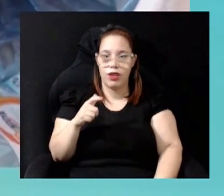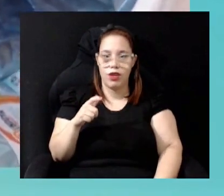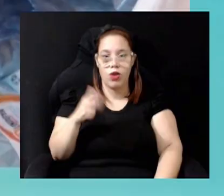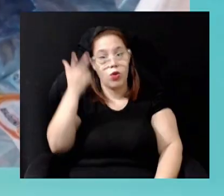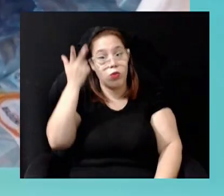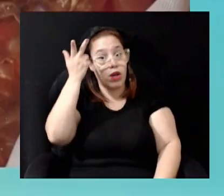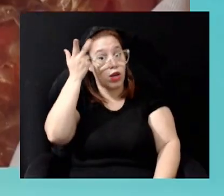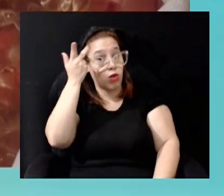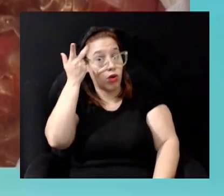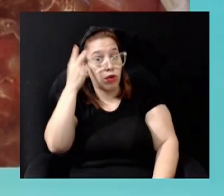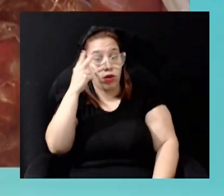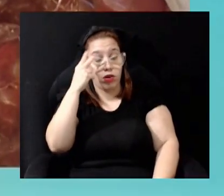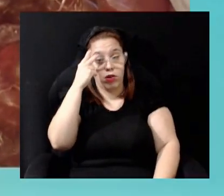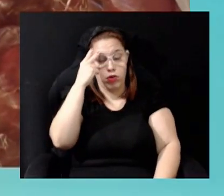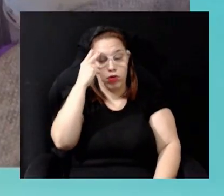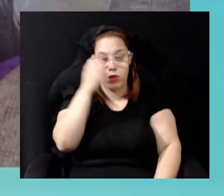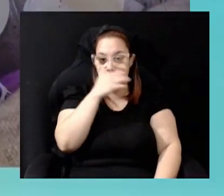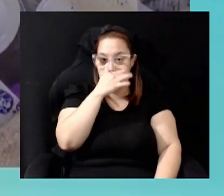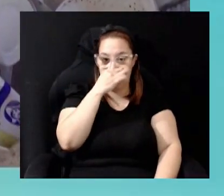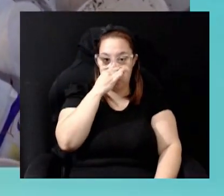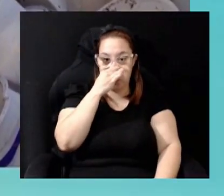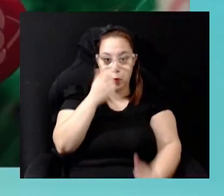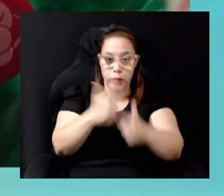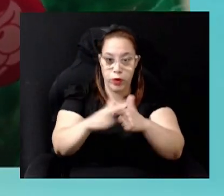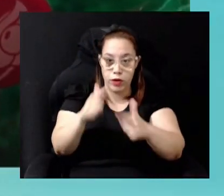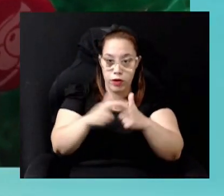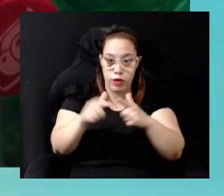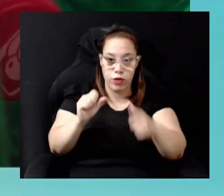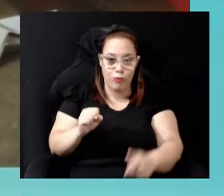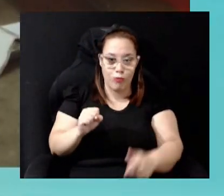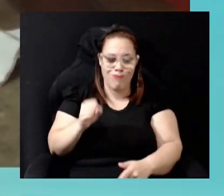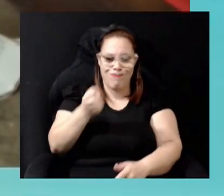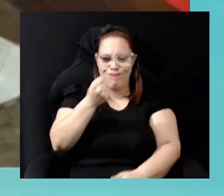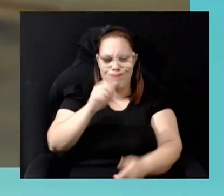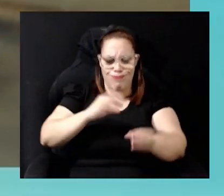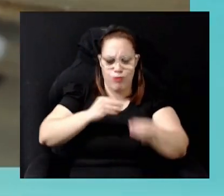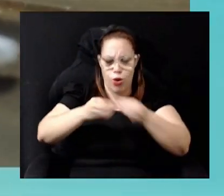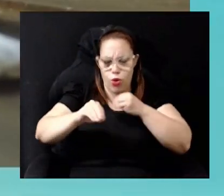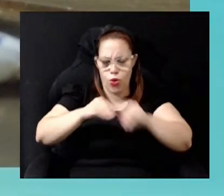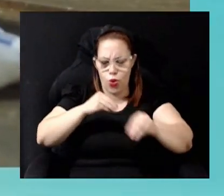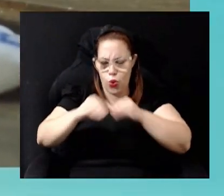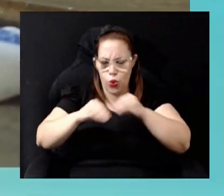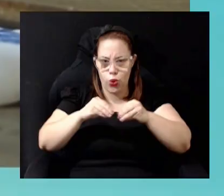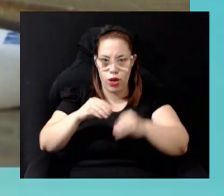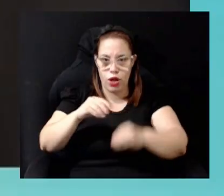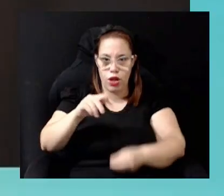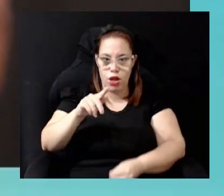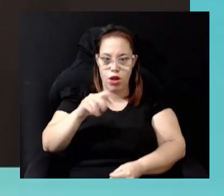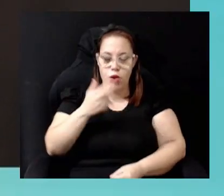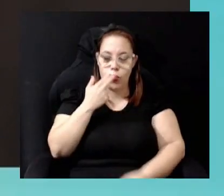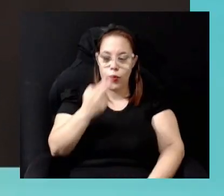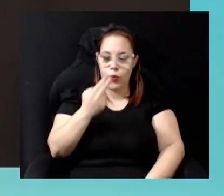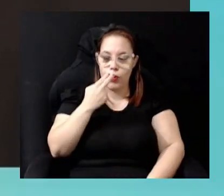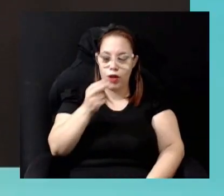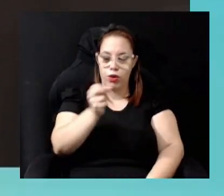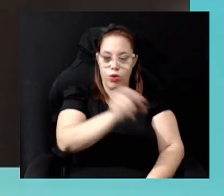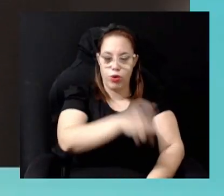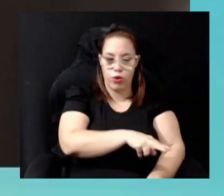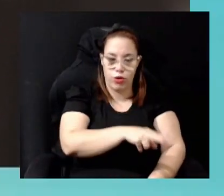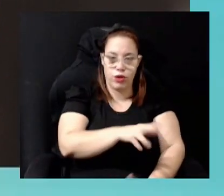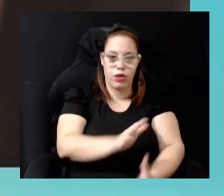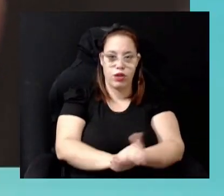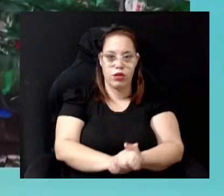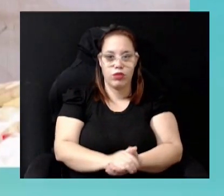dos maiores problemas na luta contra a poluição plástica são as bitucas de cigarro. Muitas vezes ignoradas no